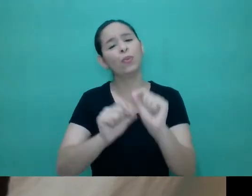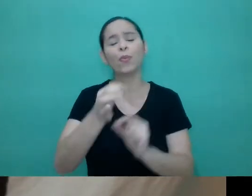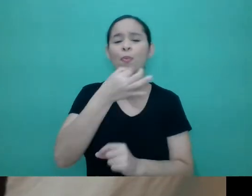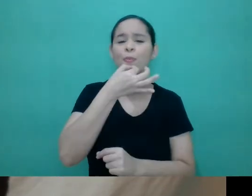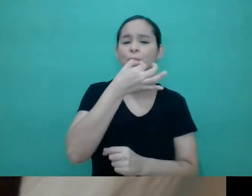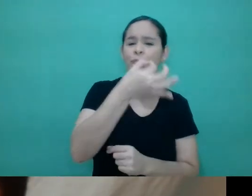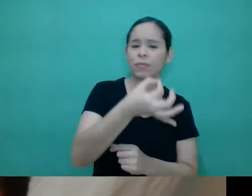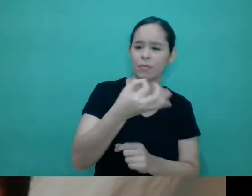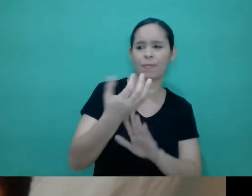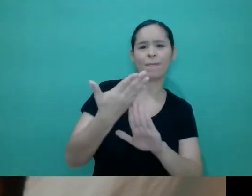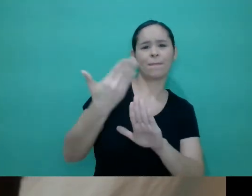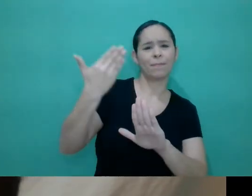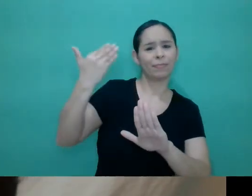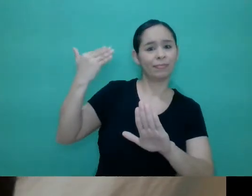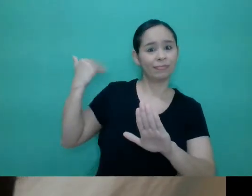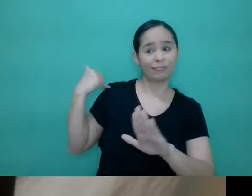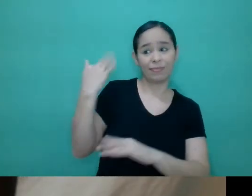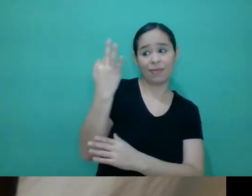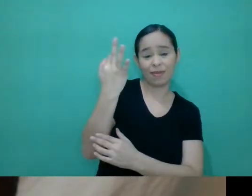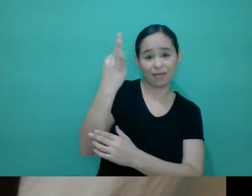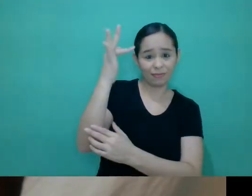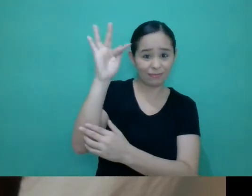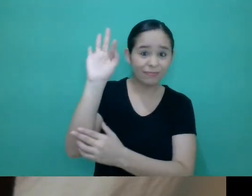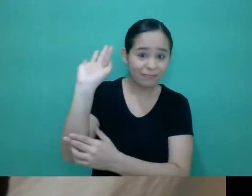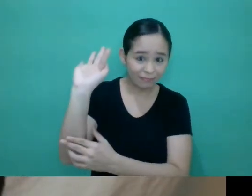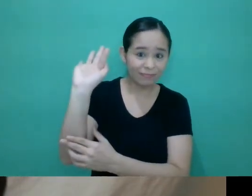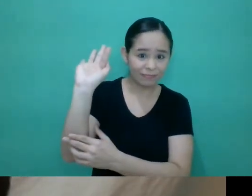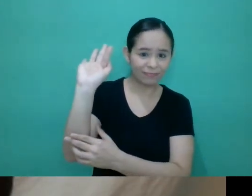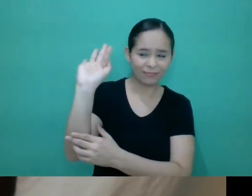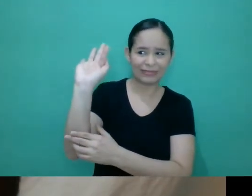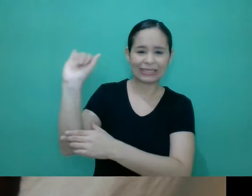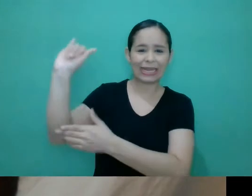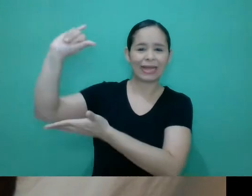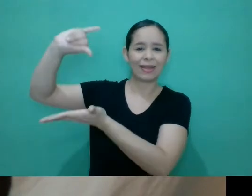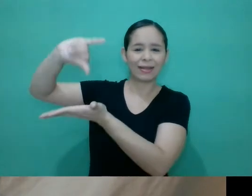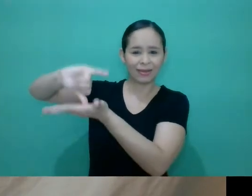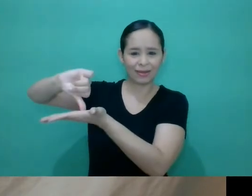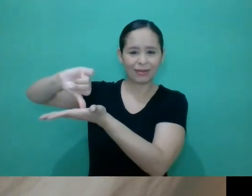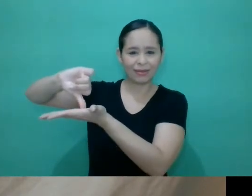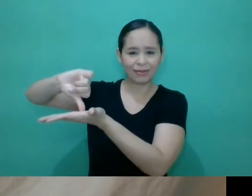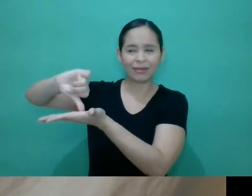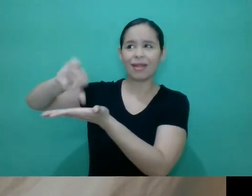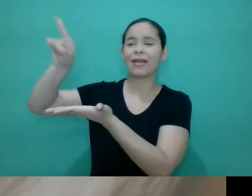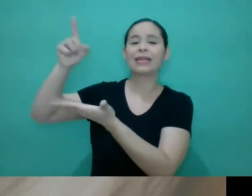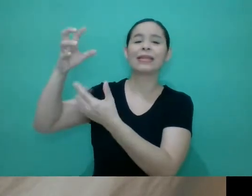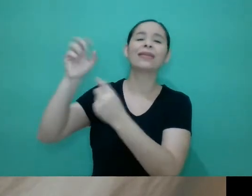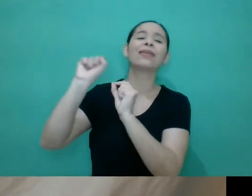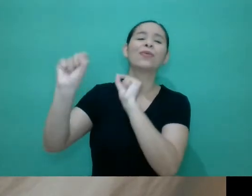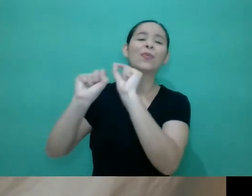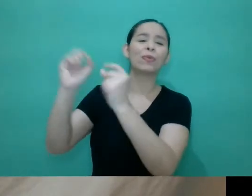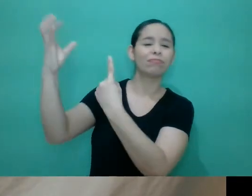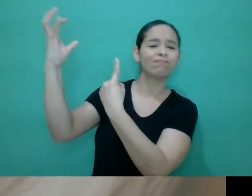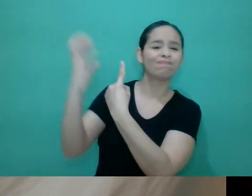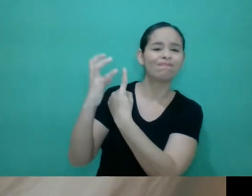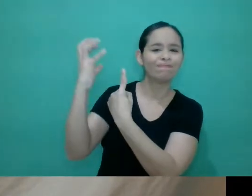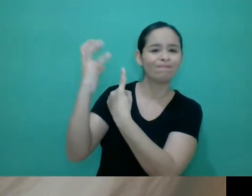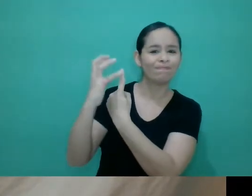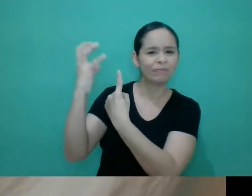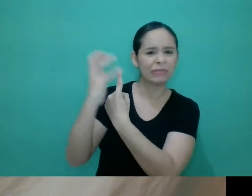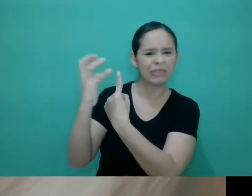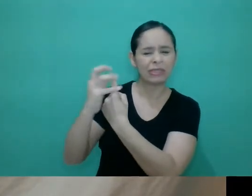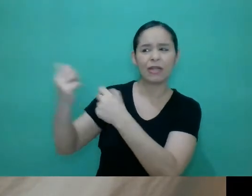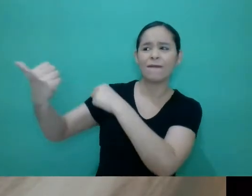que naquela época a França metropolitana, alguns intelectuais da França metropolitana queriam convencer de que